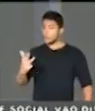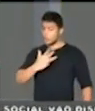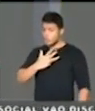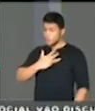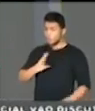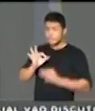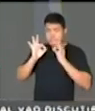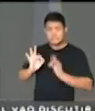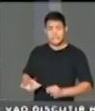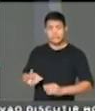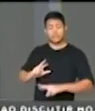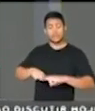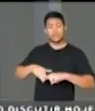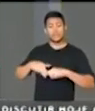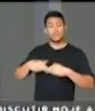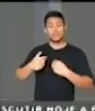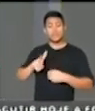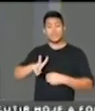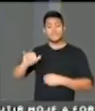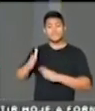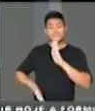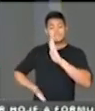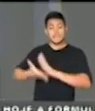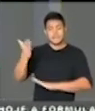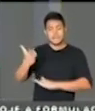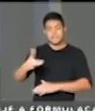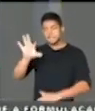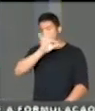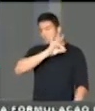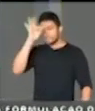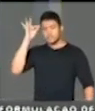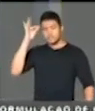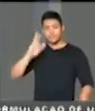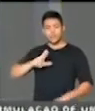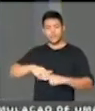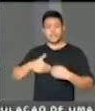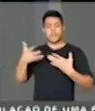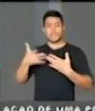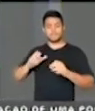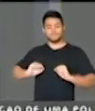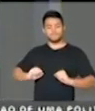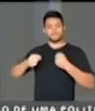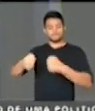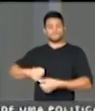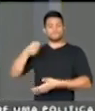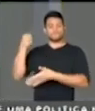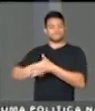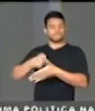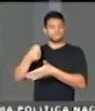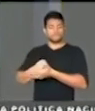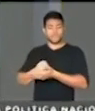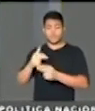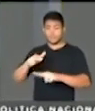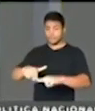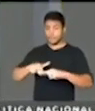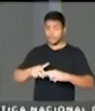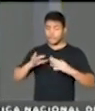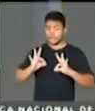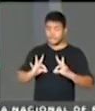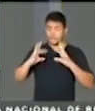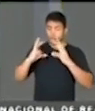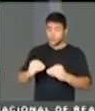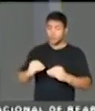como um inocente para lutar por aquilo que sempre lutou no país. Porque tudo isso,